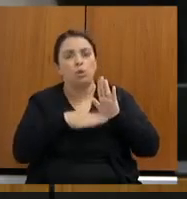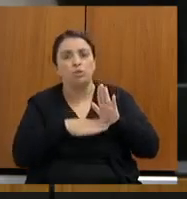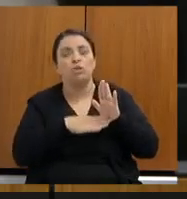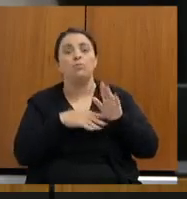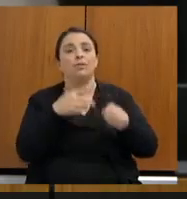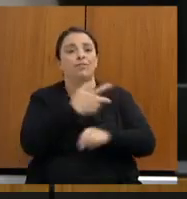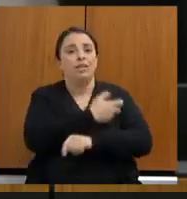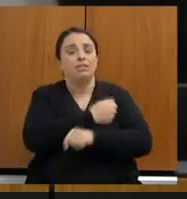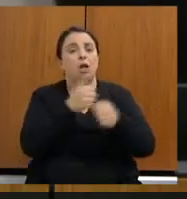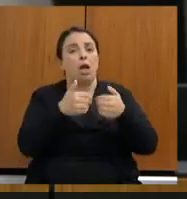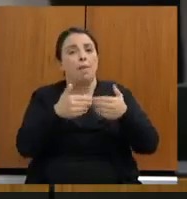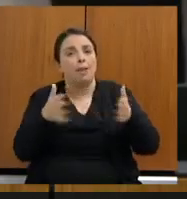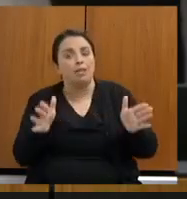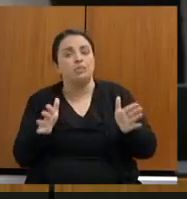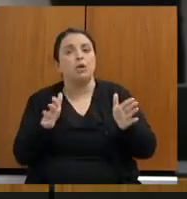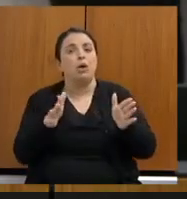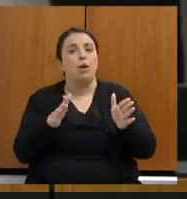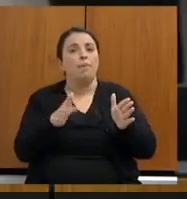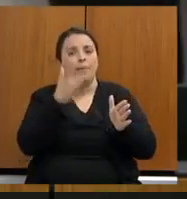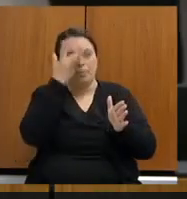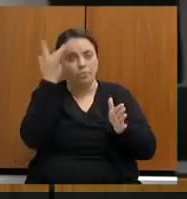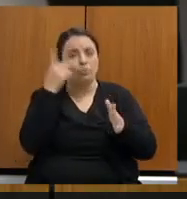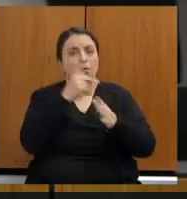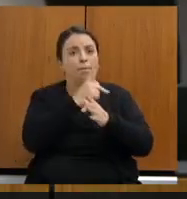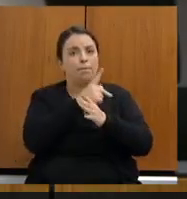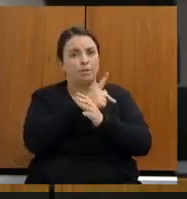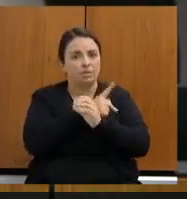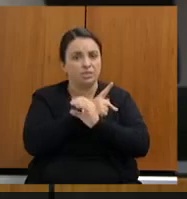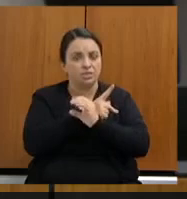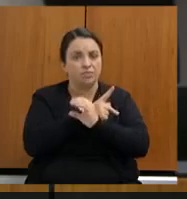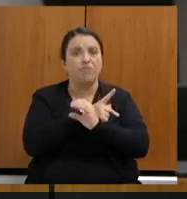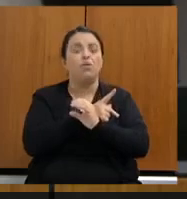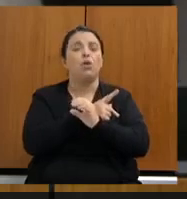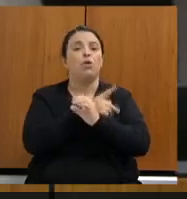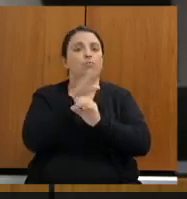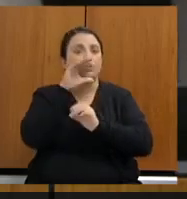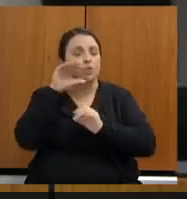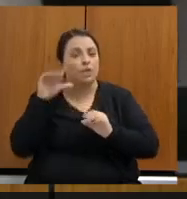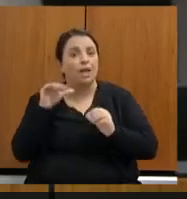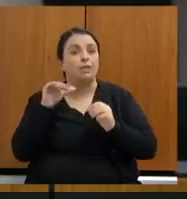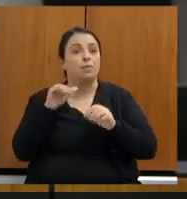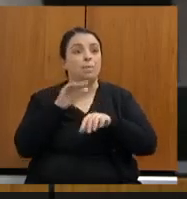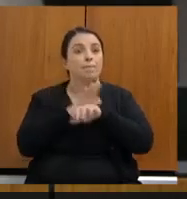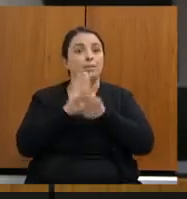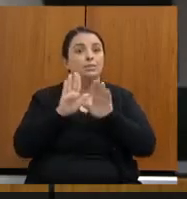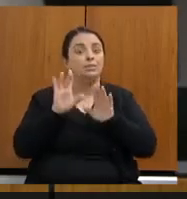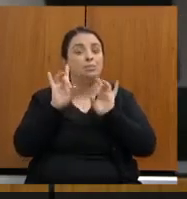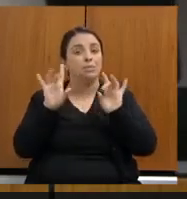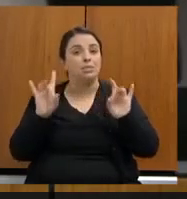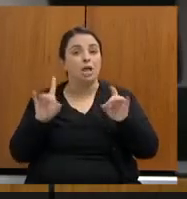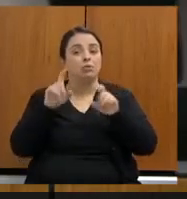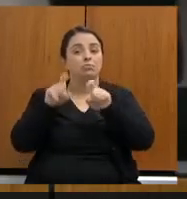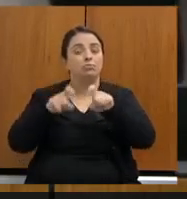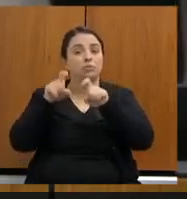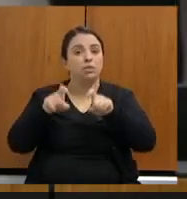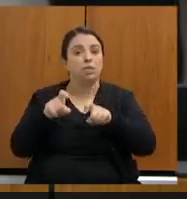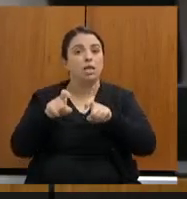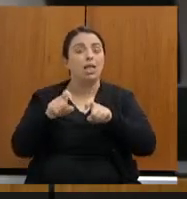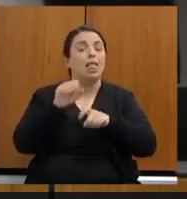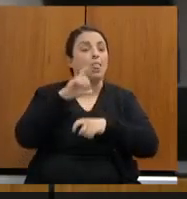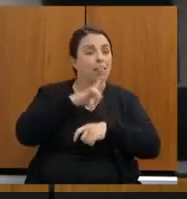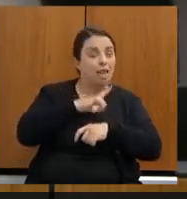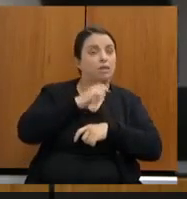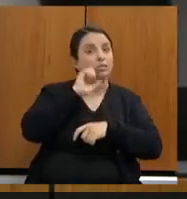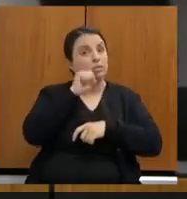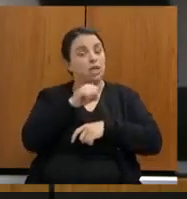da vacinação contra o convite os servidores da instituição e especialmente no interior do Estado se não tem por que que não